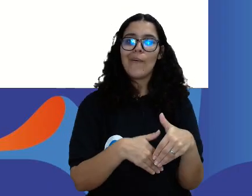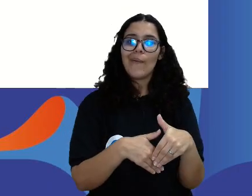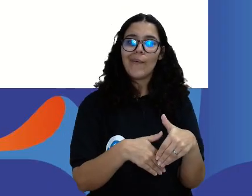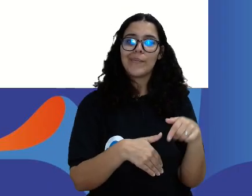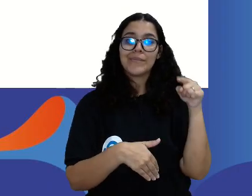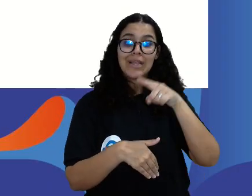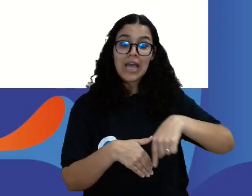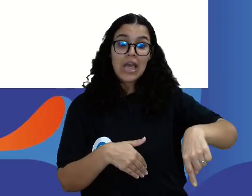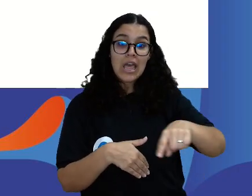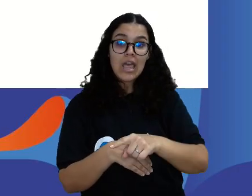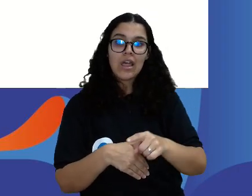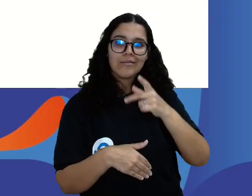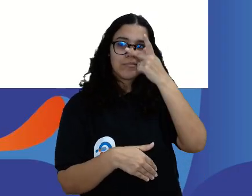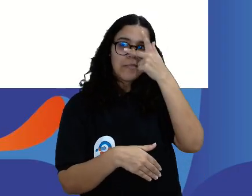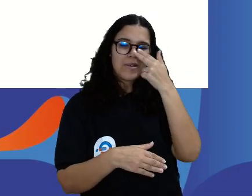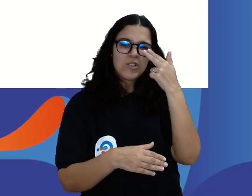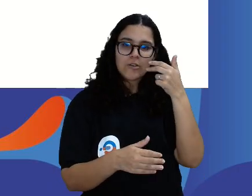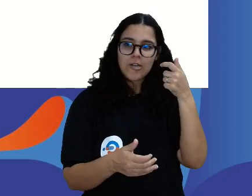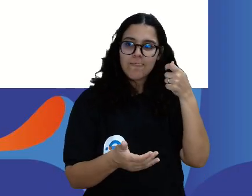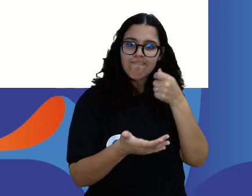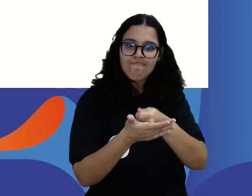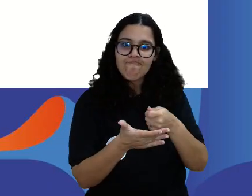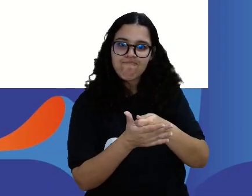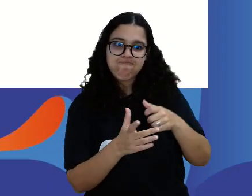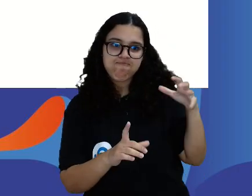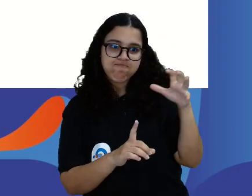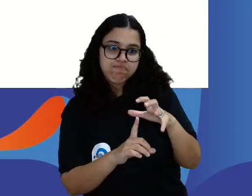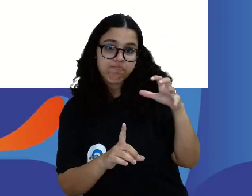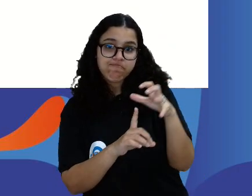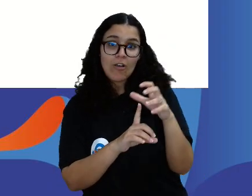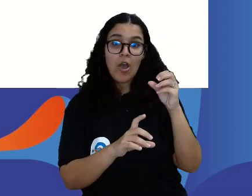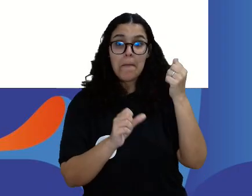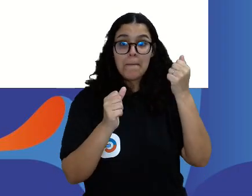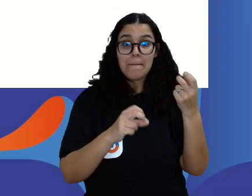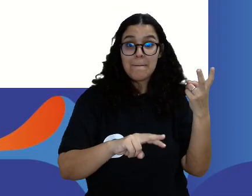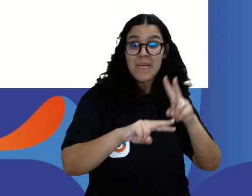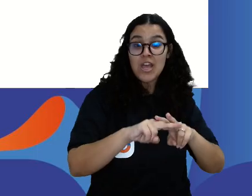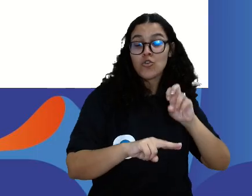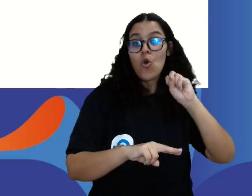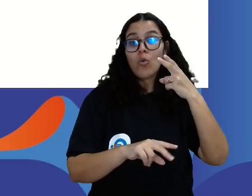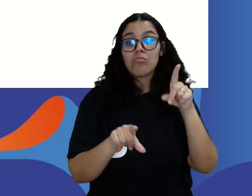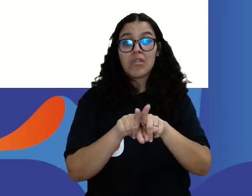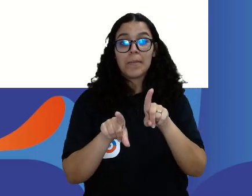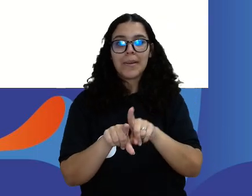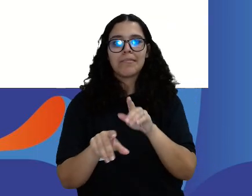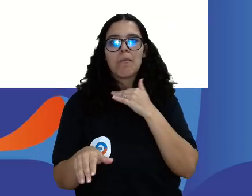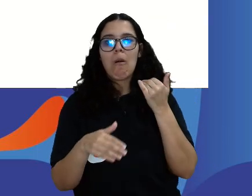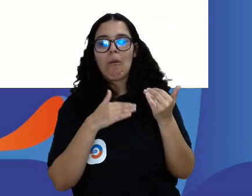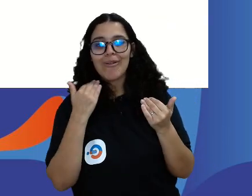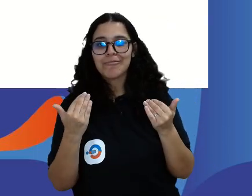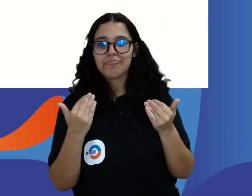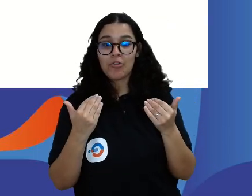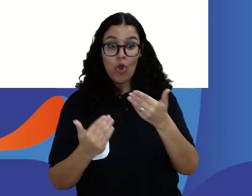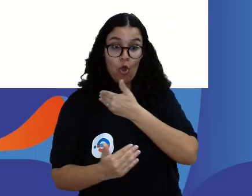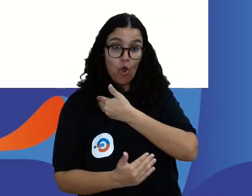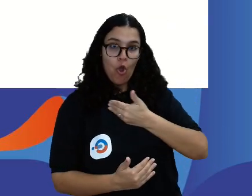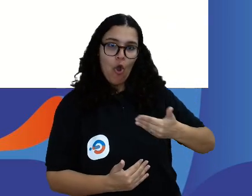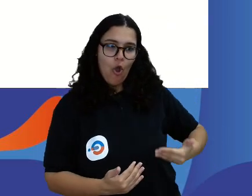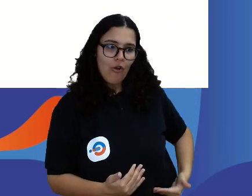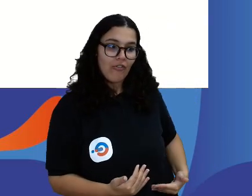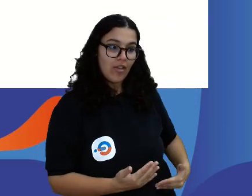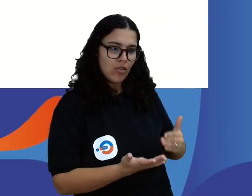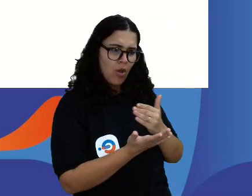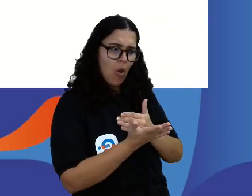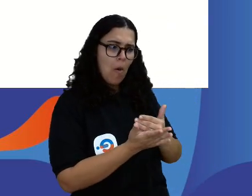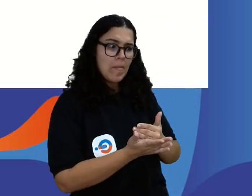terminam sendo perseguidos, presos ou mortos. Então, o governo ele cede